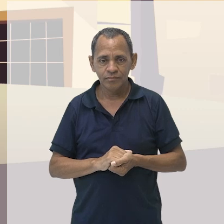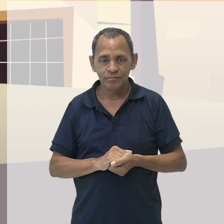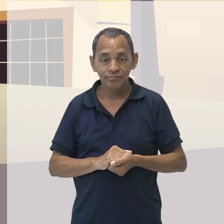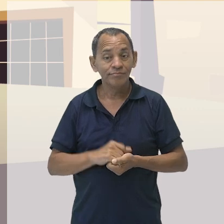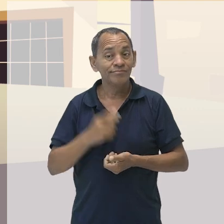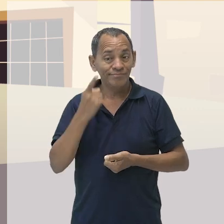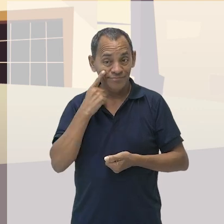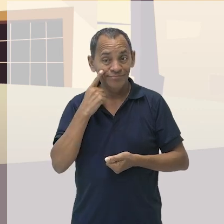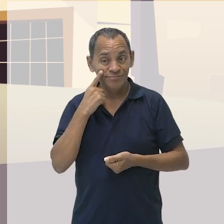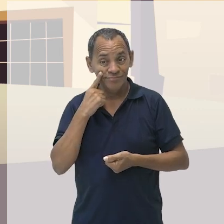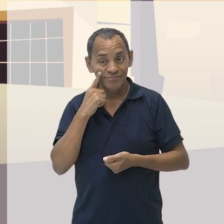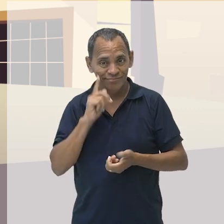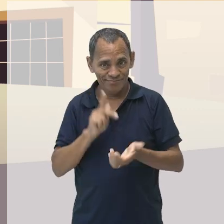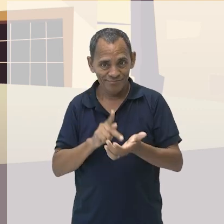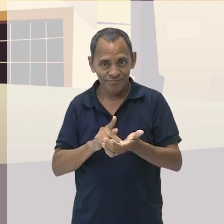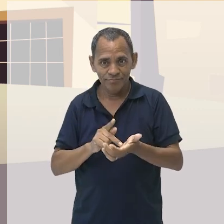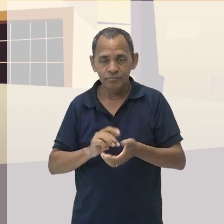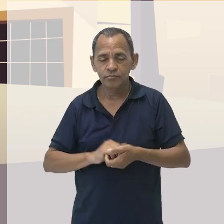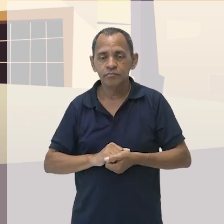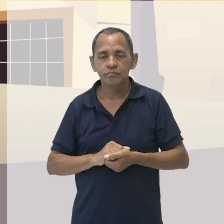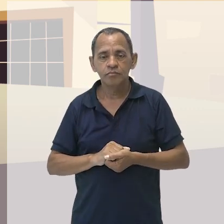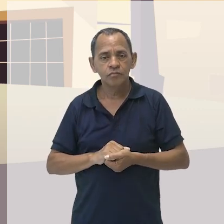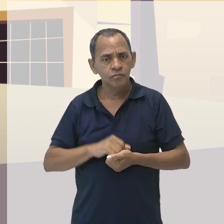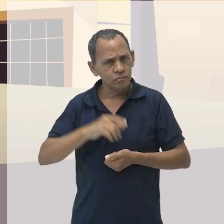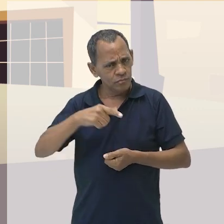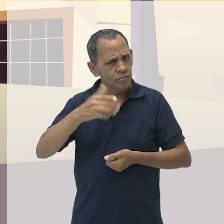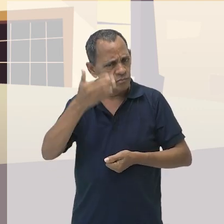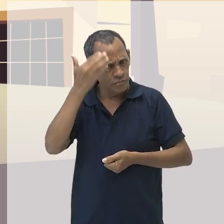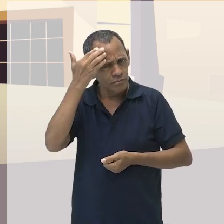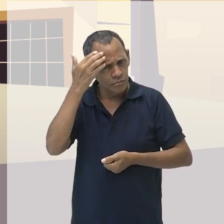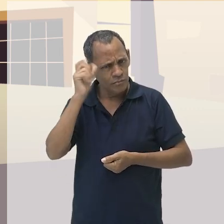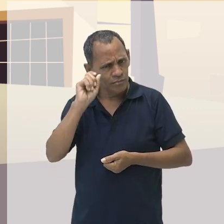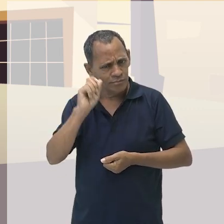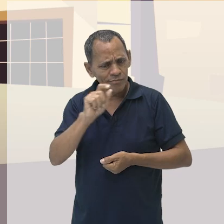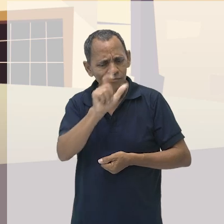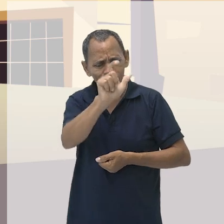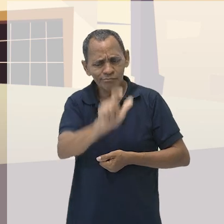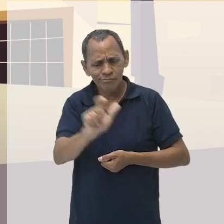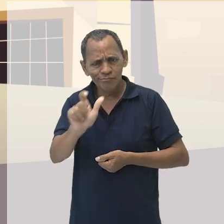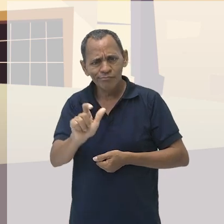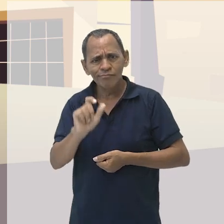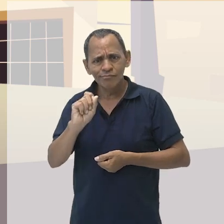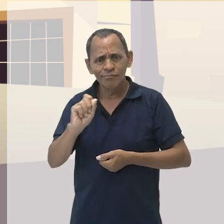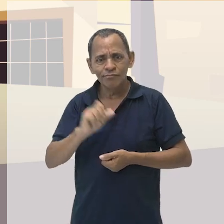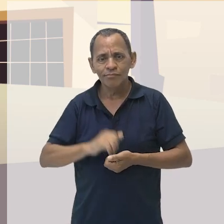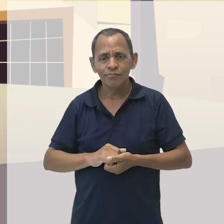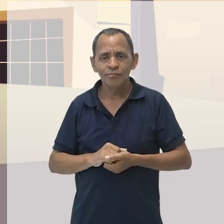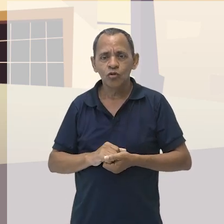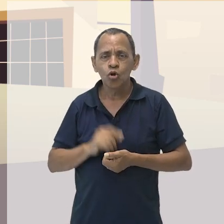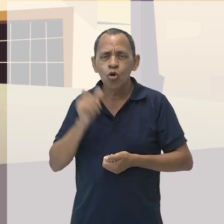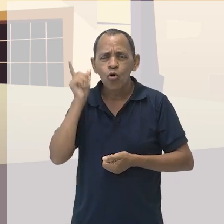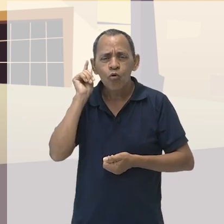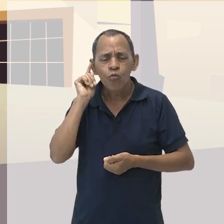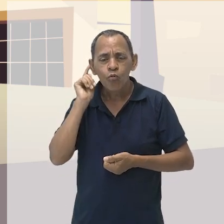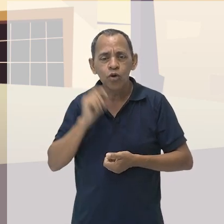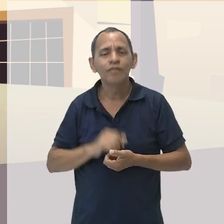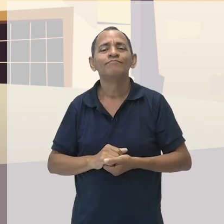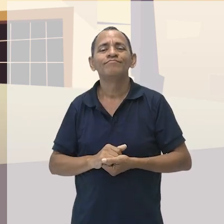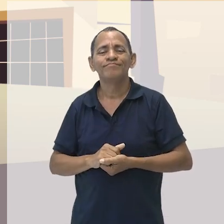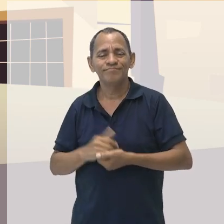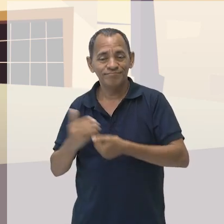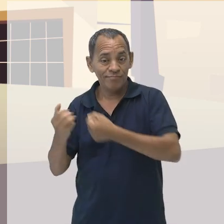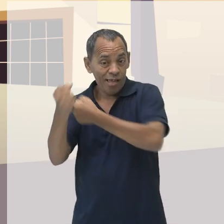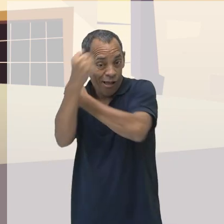Interessante, não é mesmo? Vocês sabem quem são eles? Eu ouvi